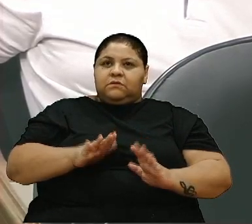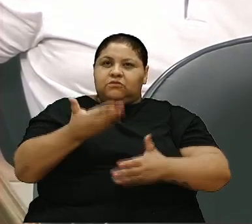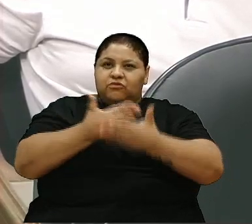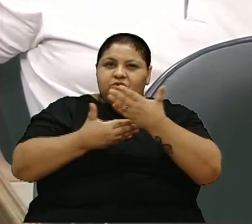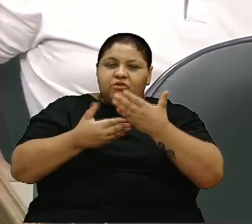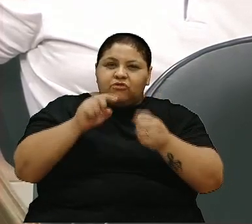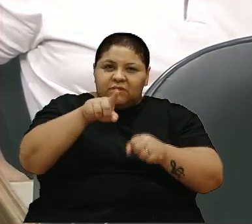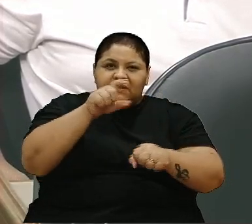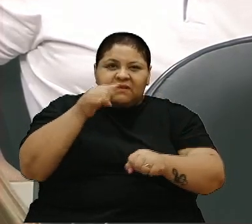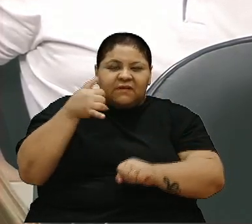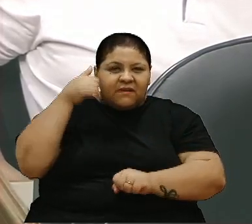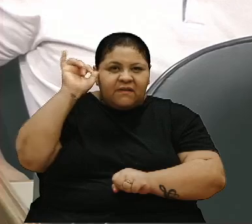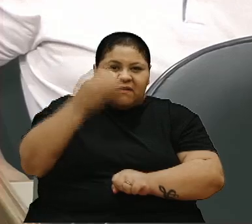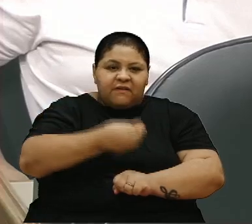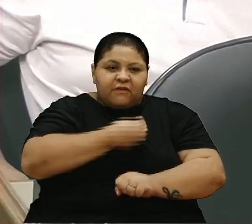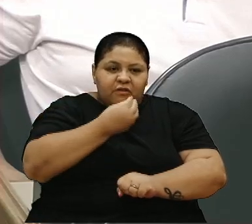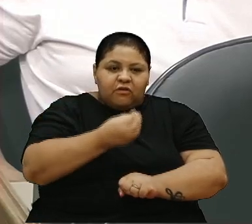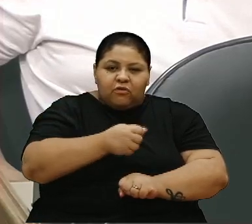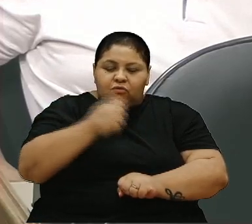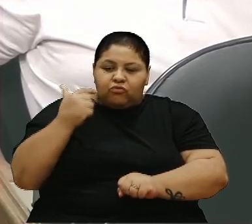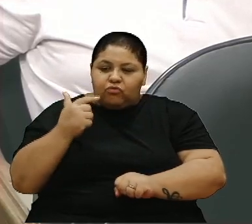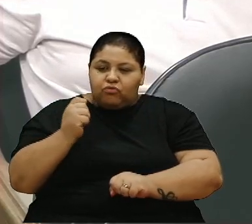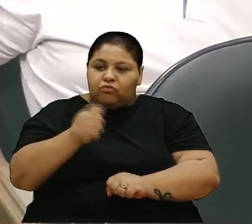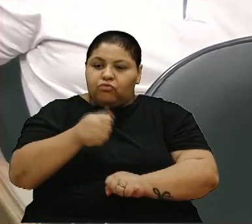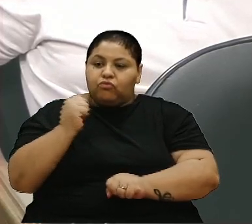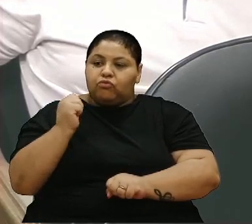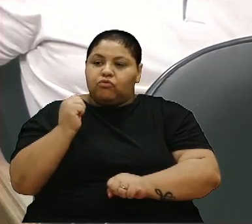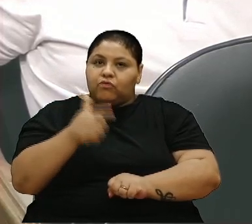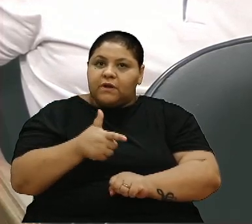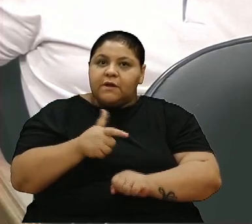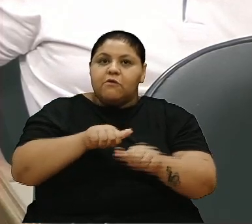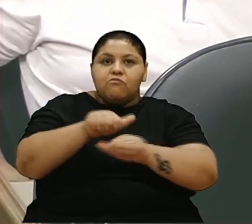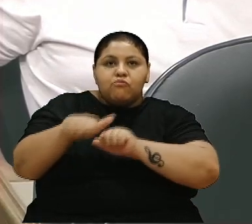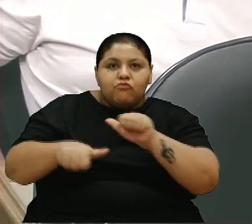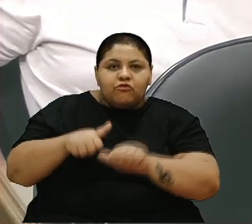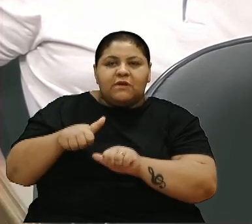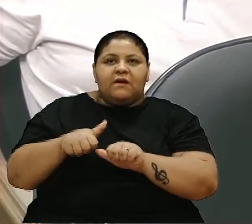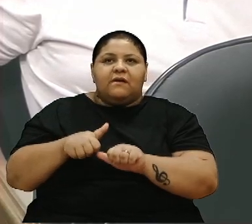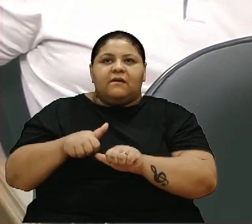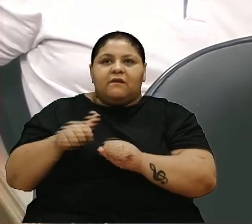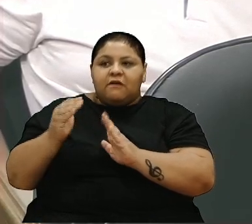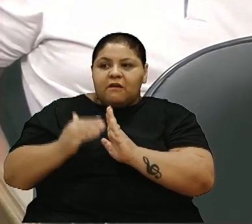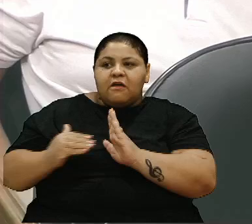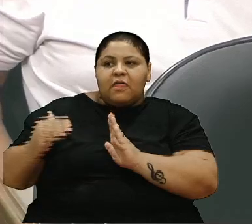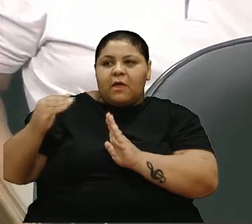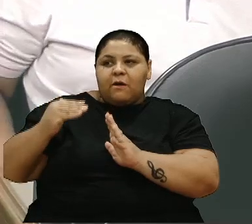uma vida do que tentar reverter ou combater e aumentar a